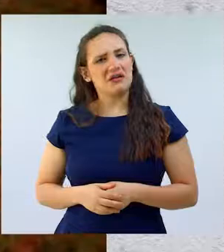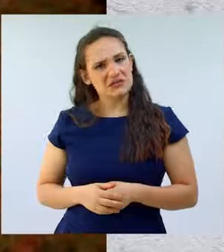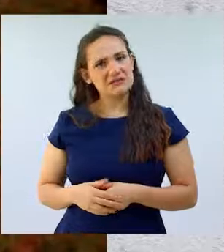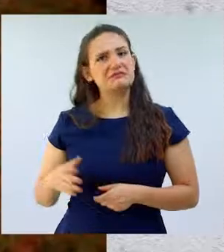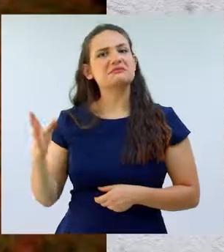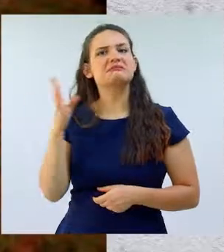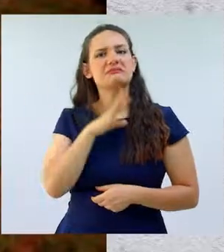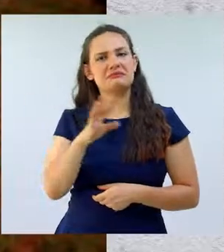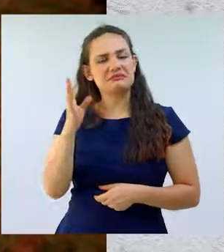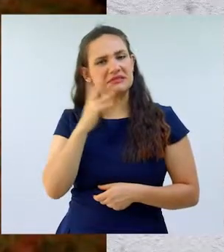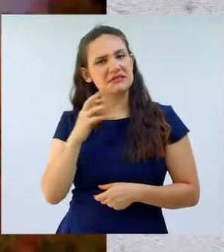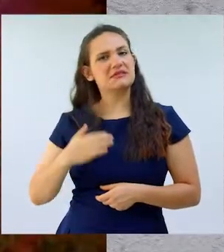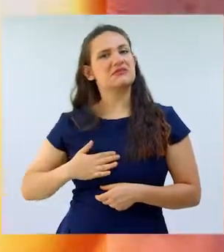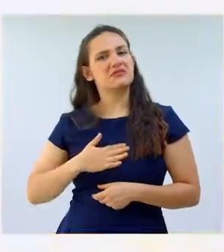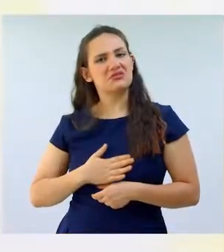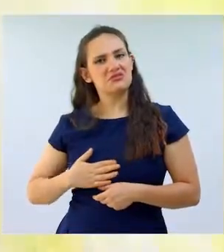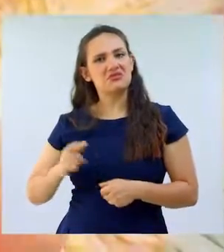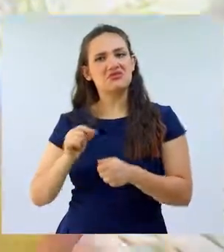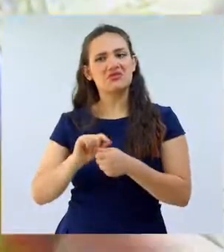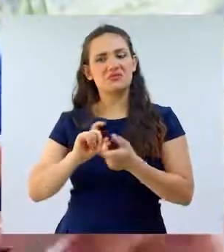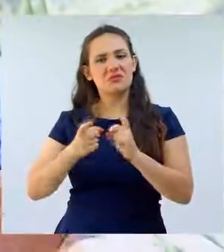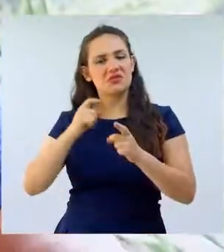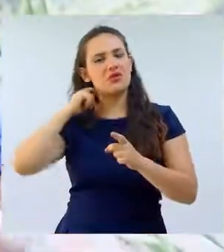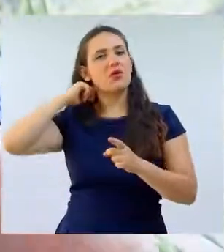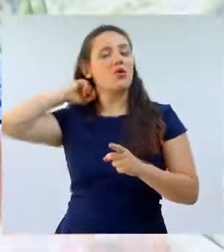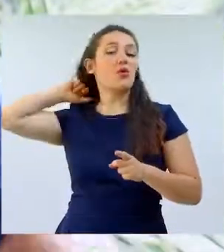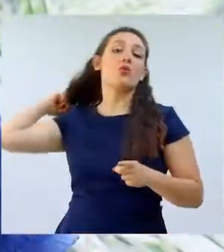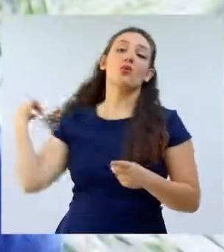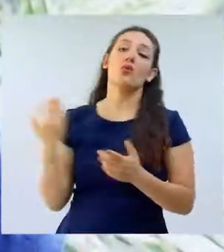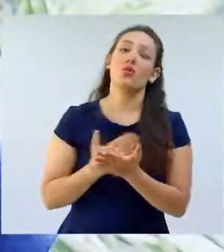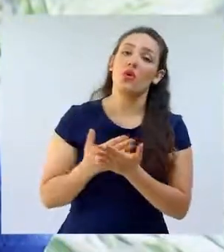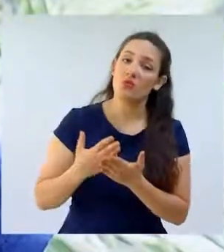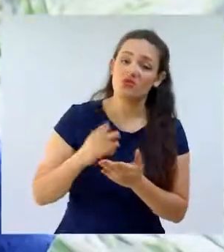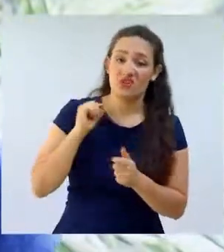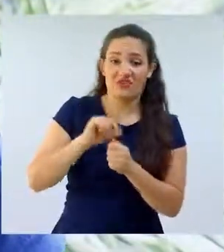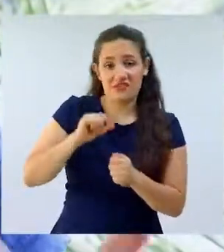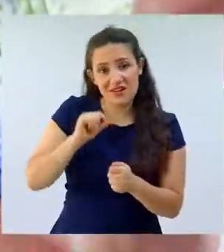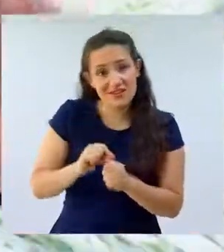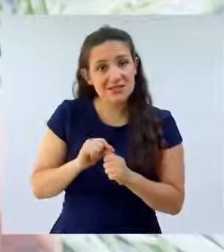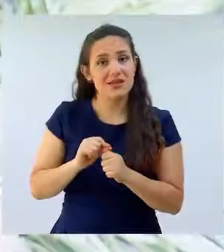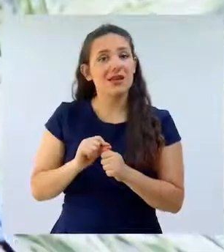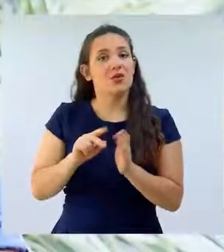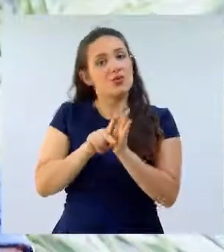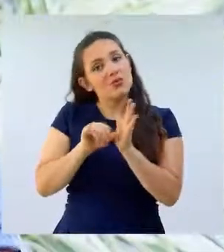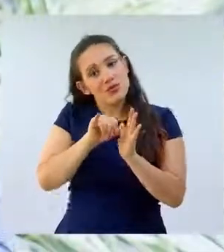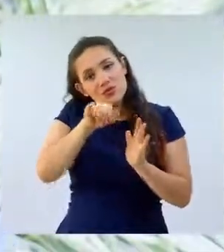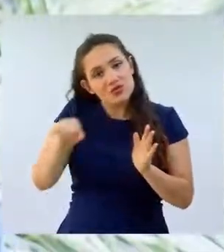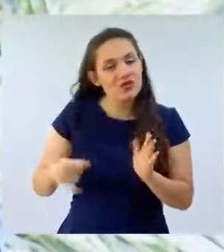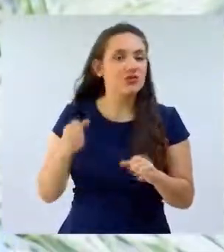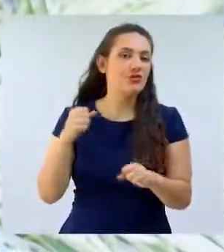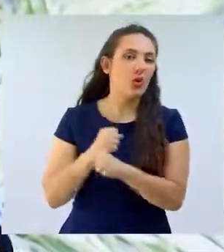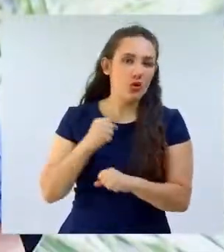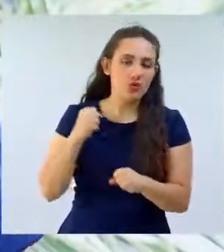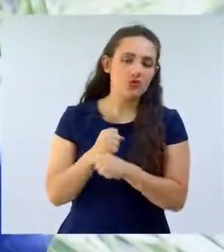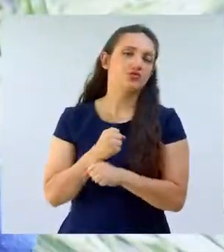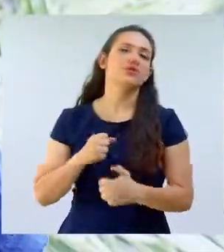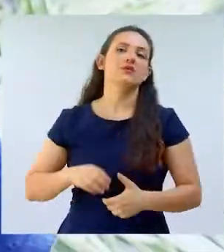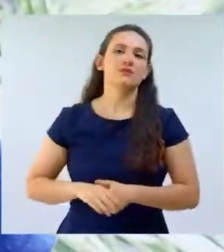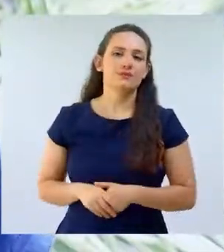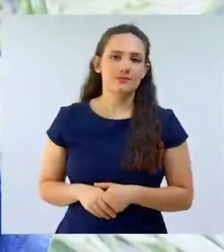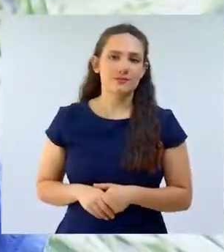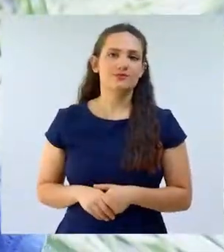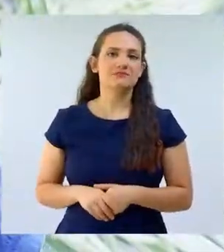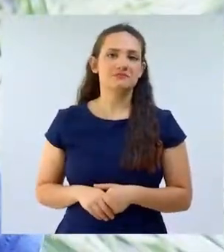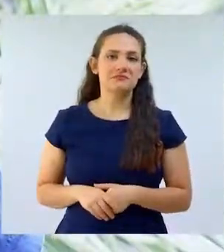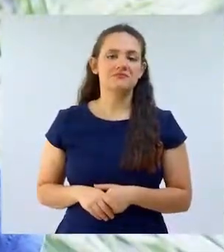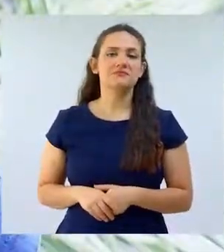ganhou. Aí ele já pediu, já chamou para reunião, já começamos a agilizar para entrar exatamente nessa